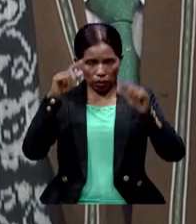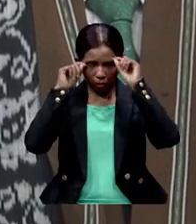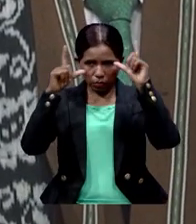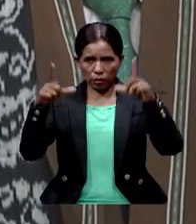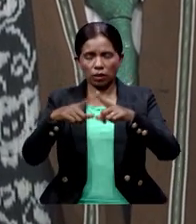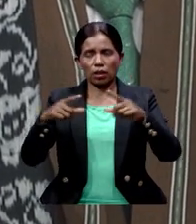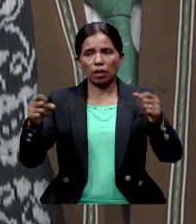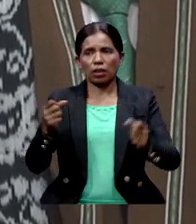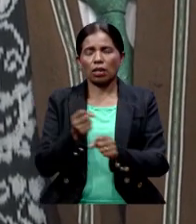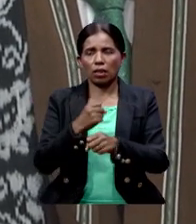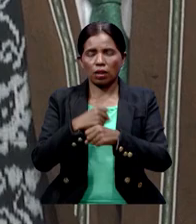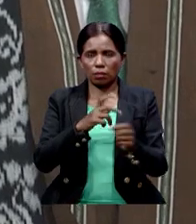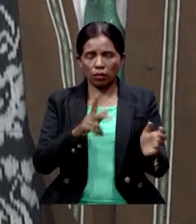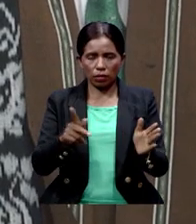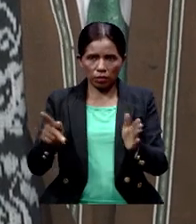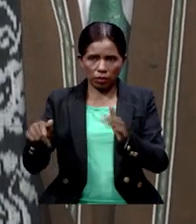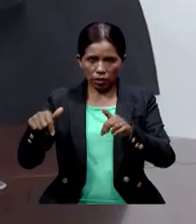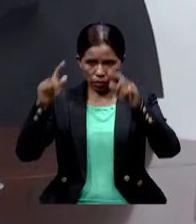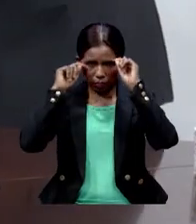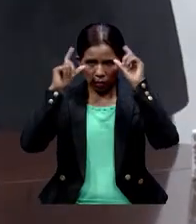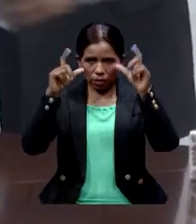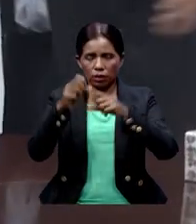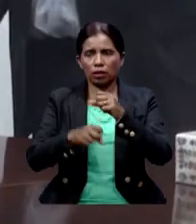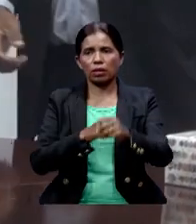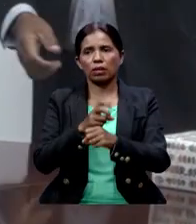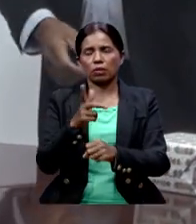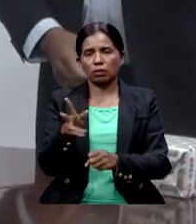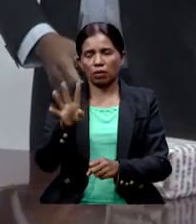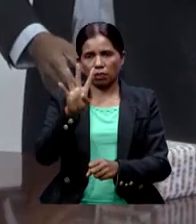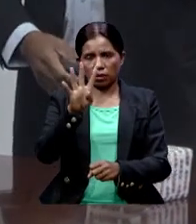tira rihun rua runu resin lima. Santina de Jesus, Marito da Costa, GMN.